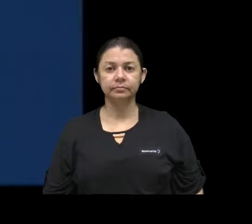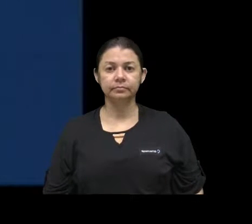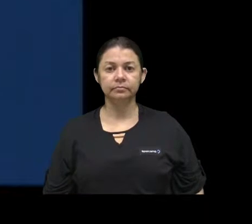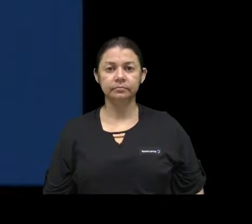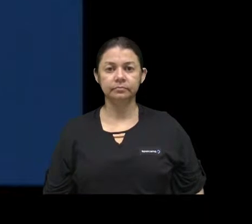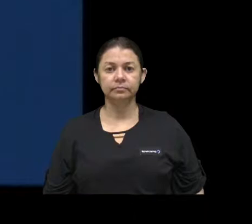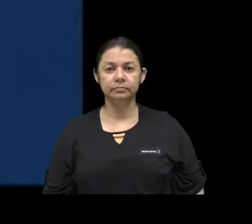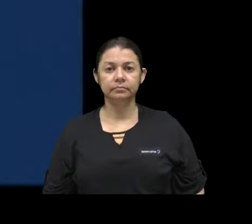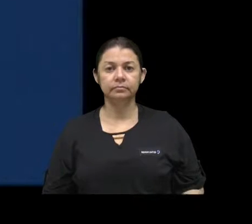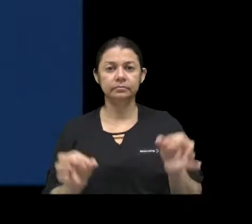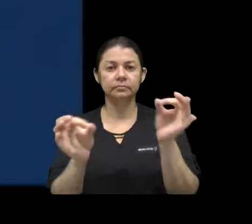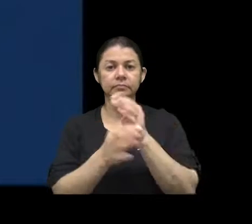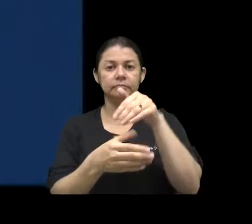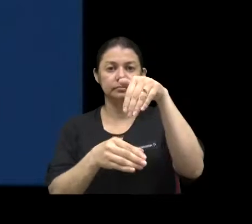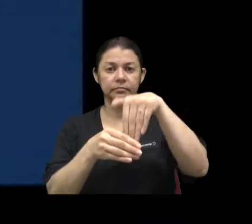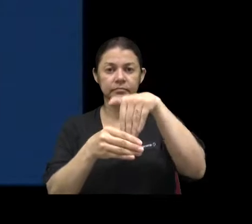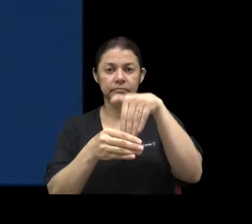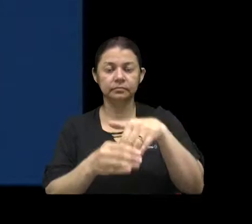Está encerrada a votação.